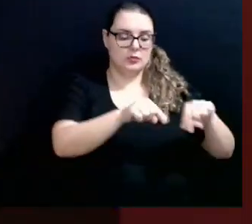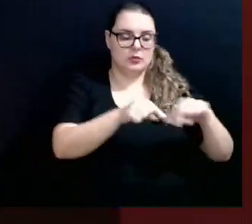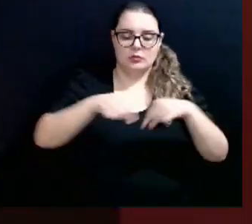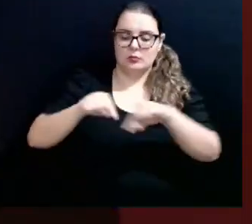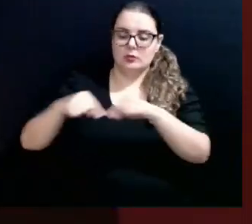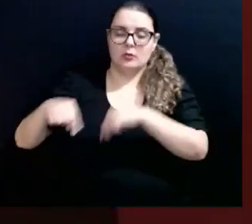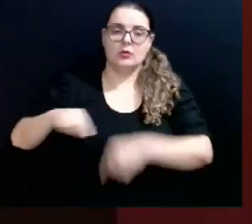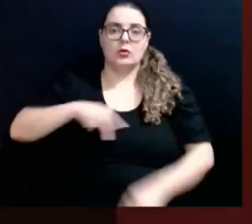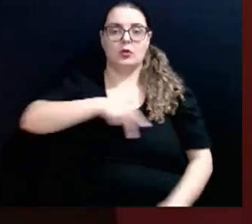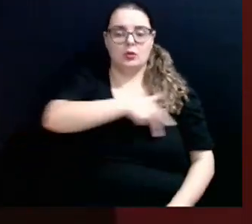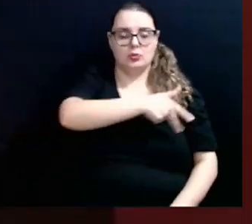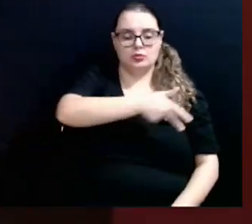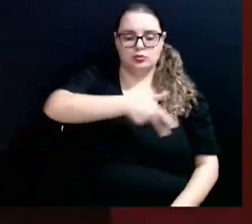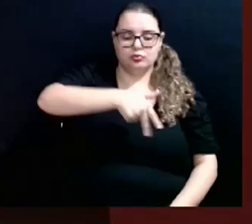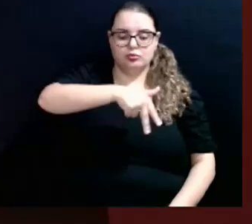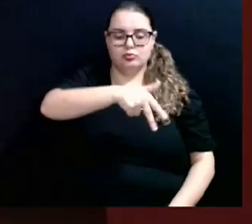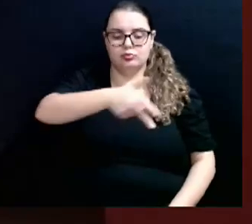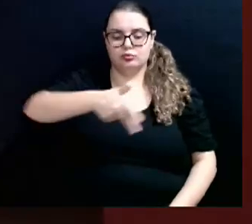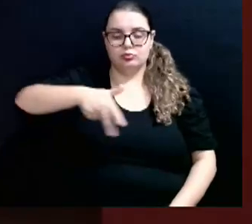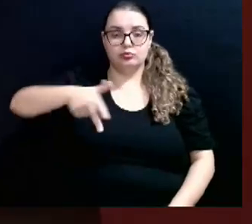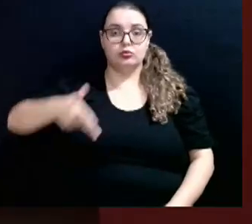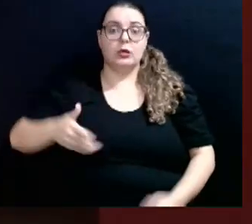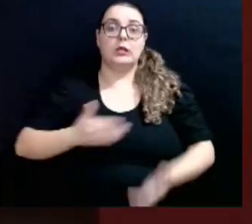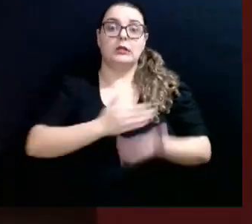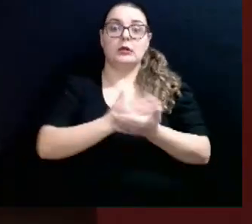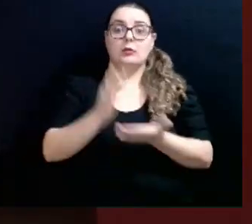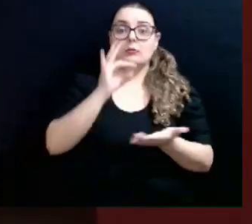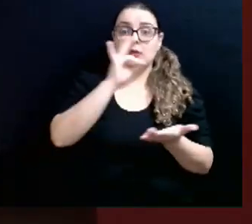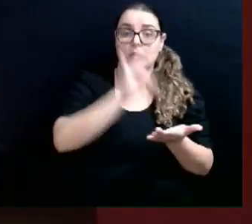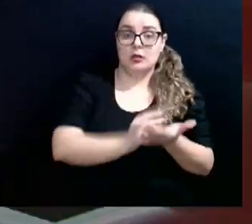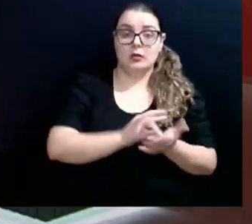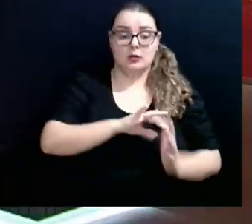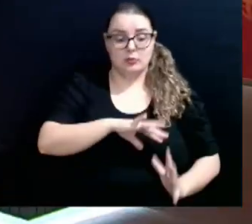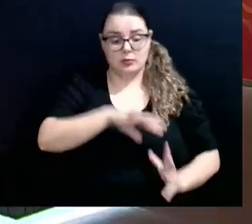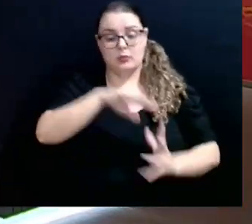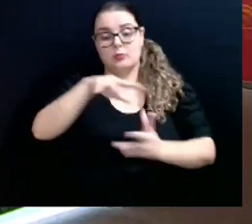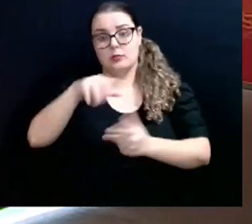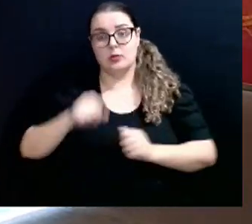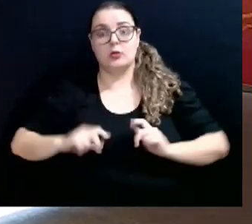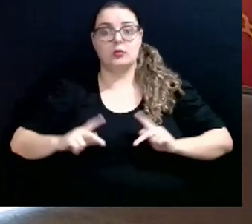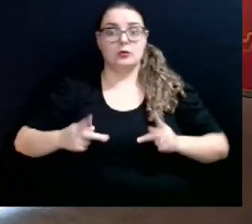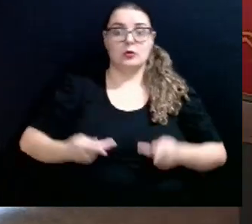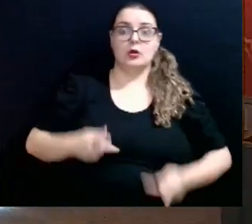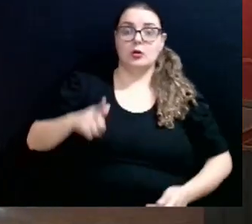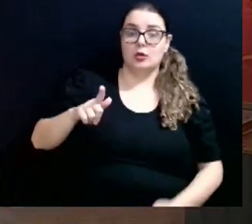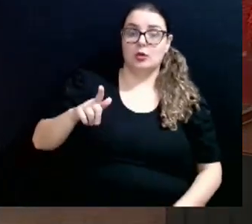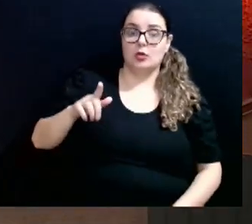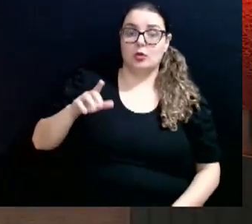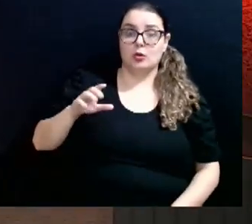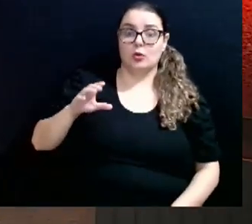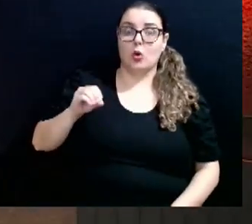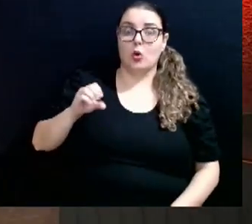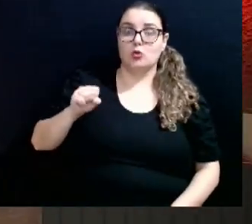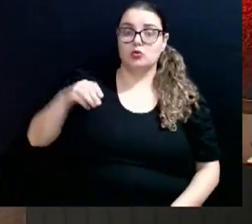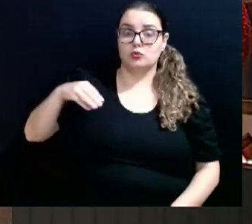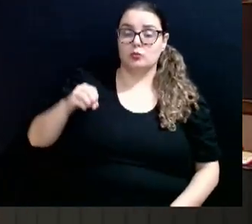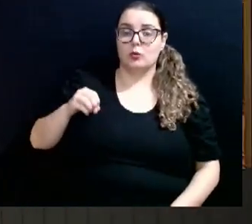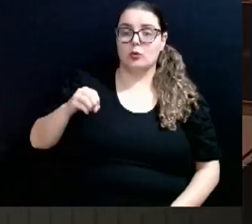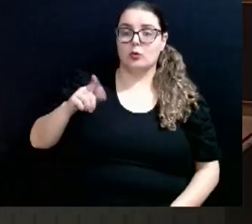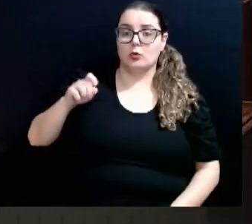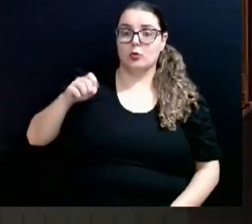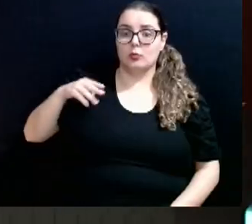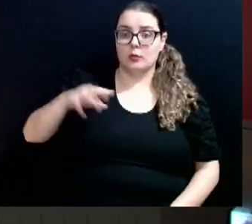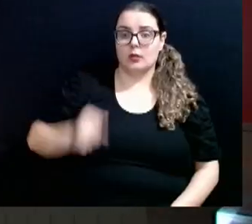percorrido. Então começa com a origem da humanidade, né? Que é a cosmogonia. A gente mostra também os 5 elementos